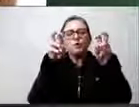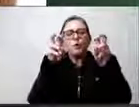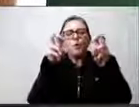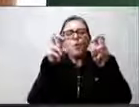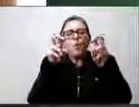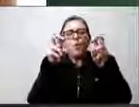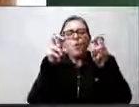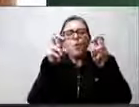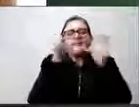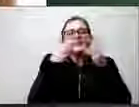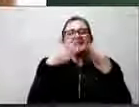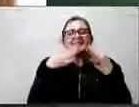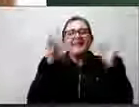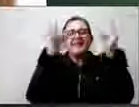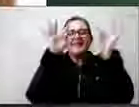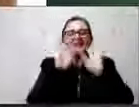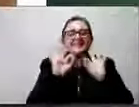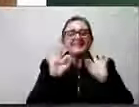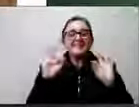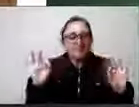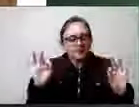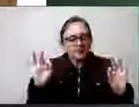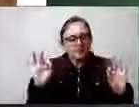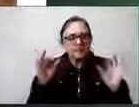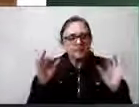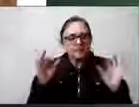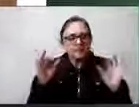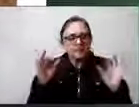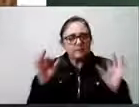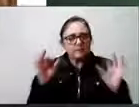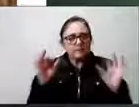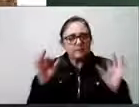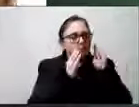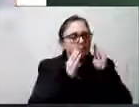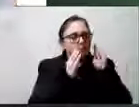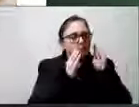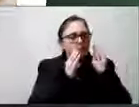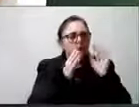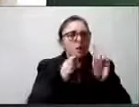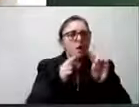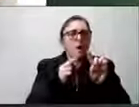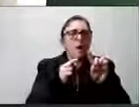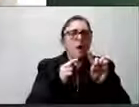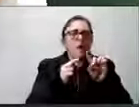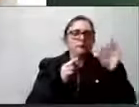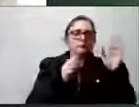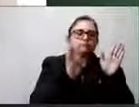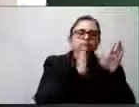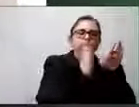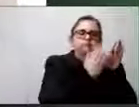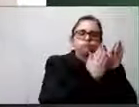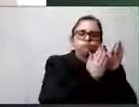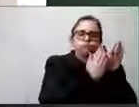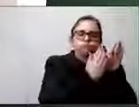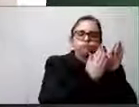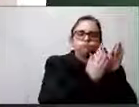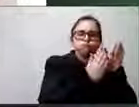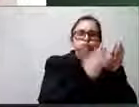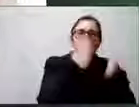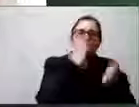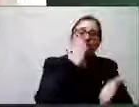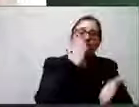que é uma técnica muito simples. Nós giramos o paciente para o lado lateral, nós vamos imobilizar, temos